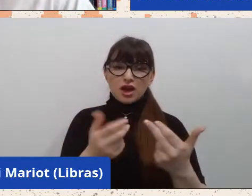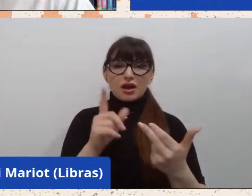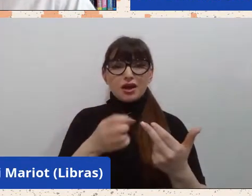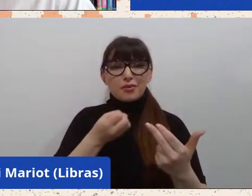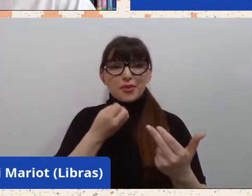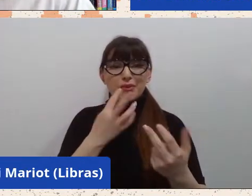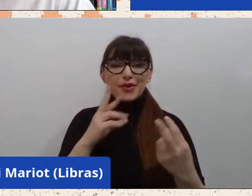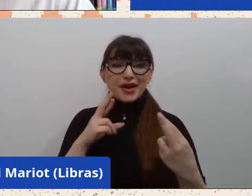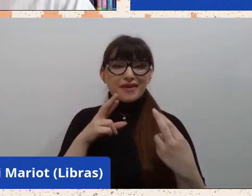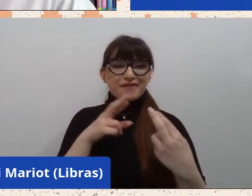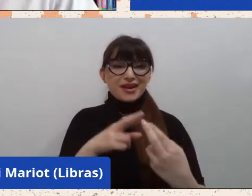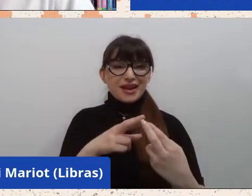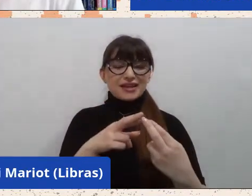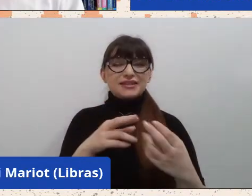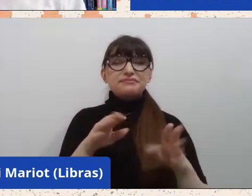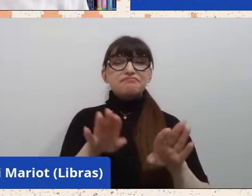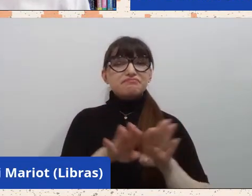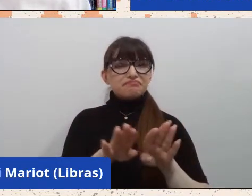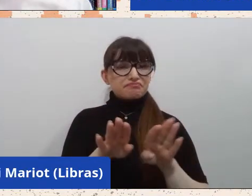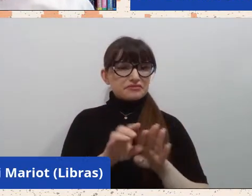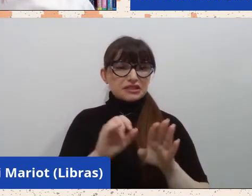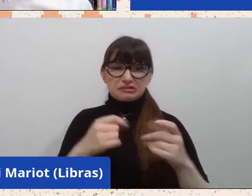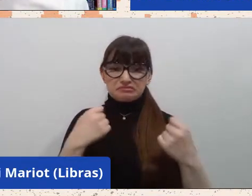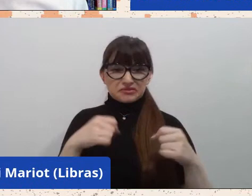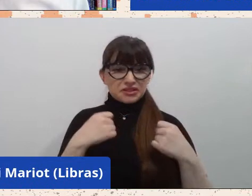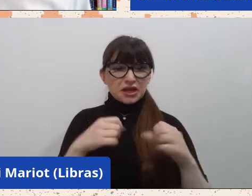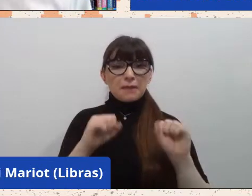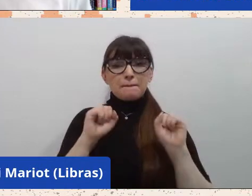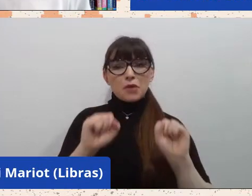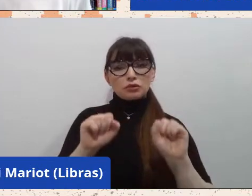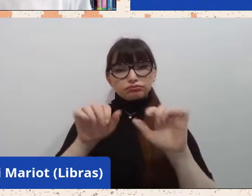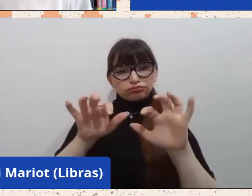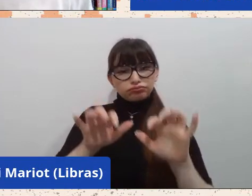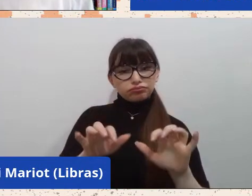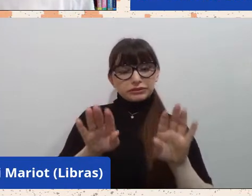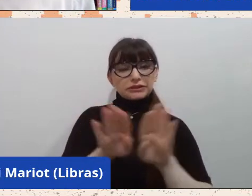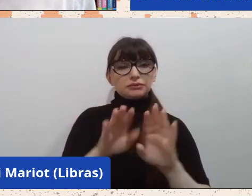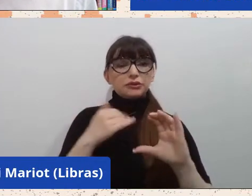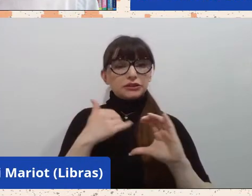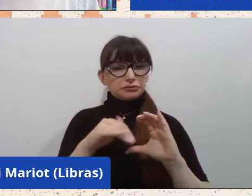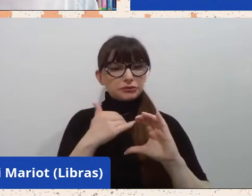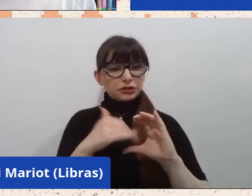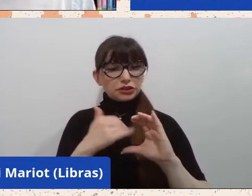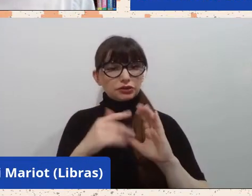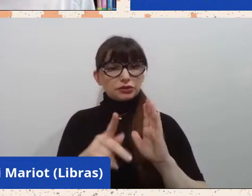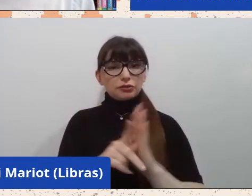referência. E qualquer necessidade pode também escrever para o e-mail